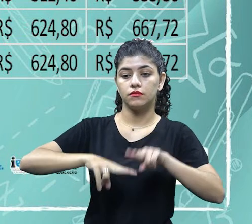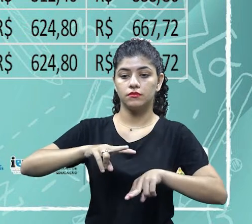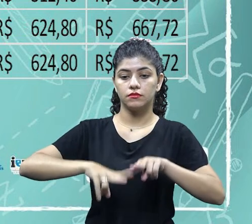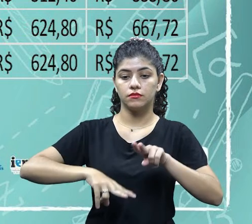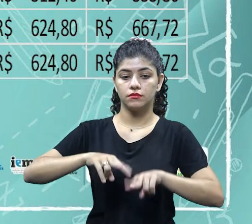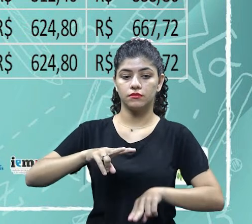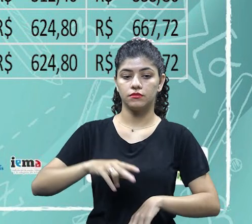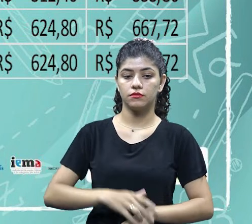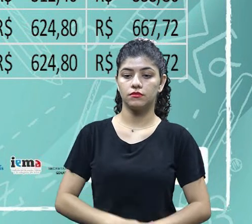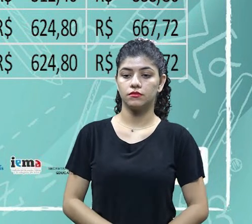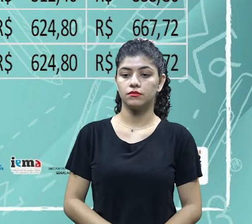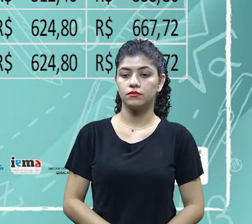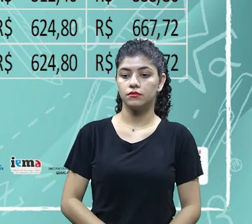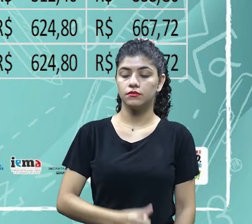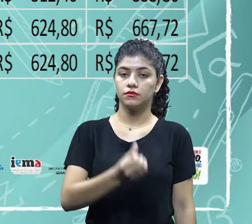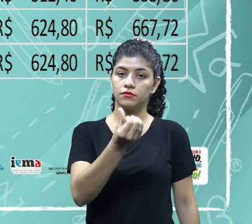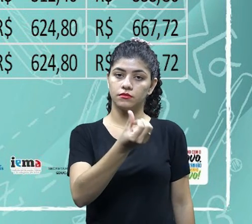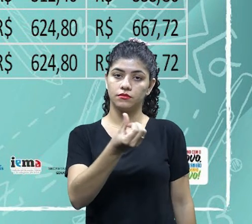602,80. Maio, R$